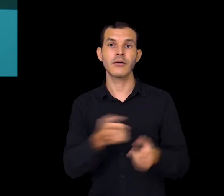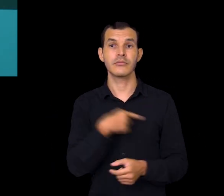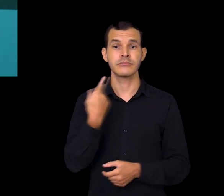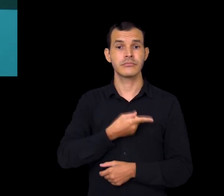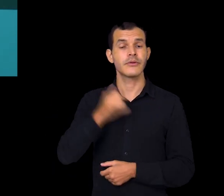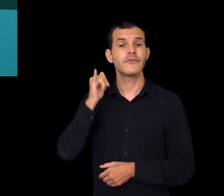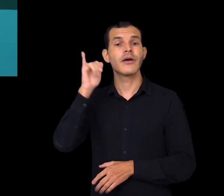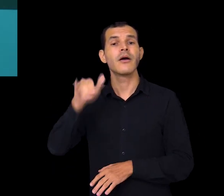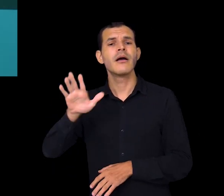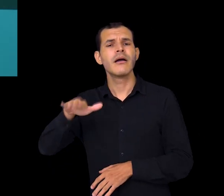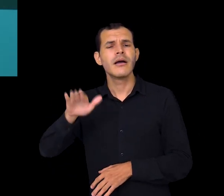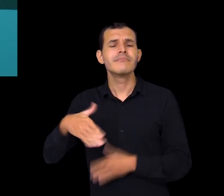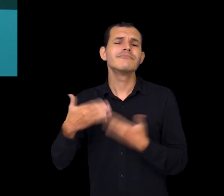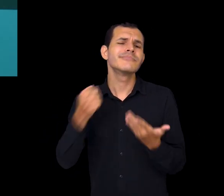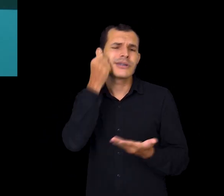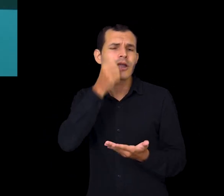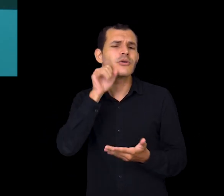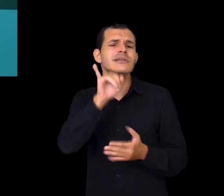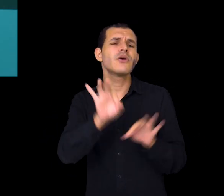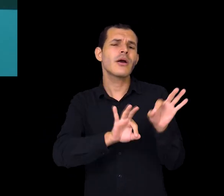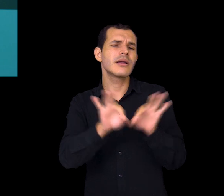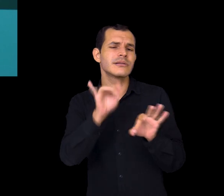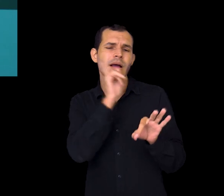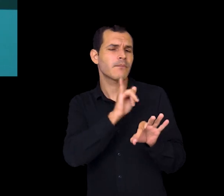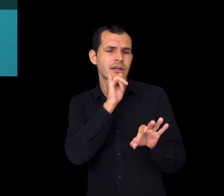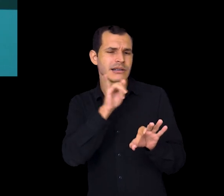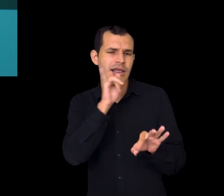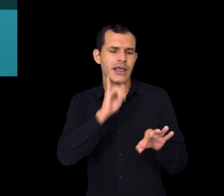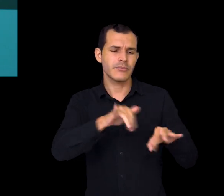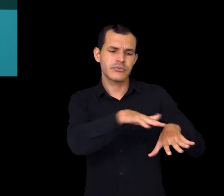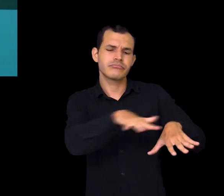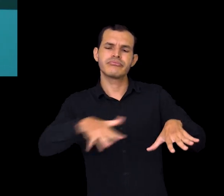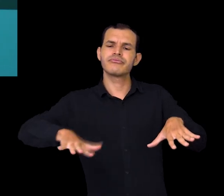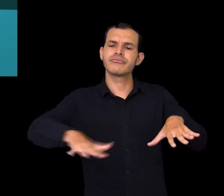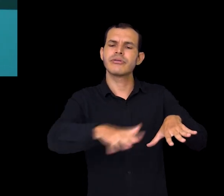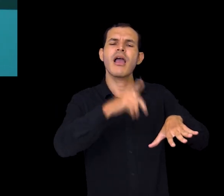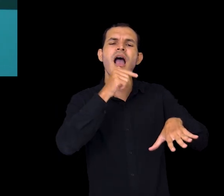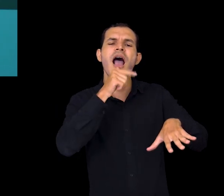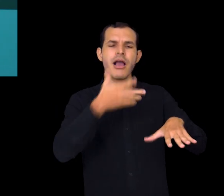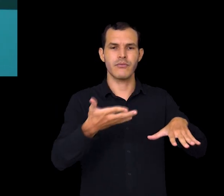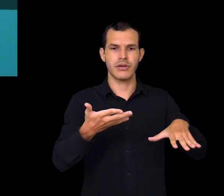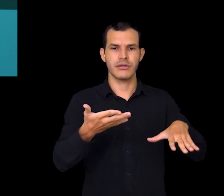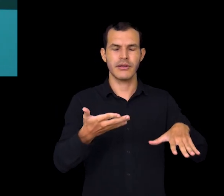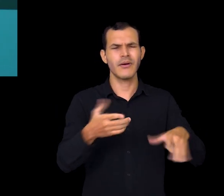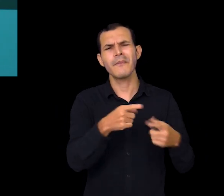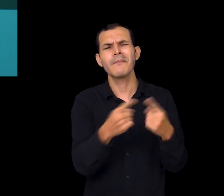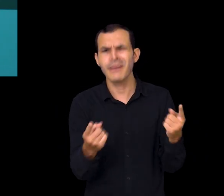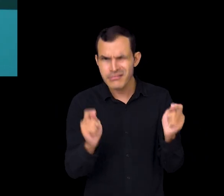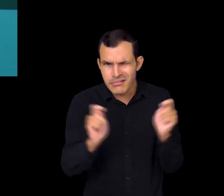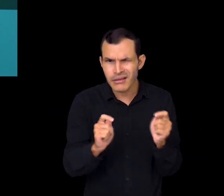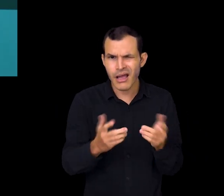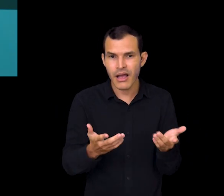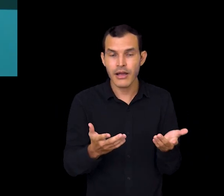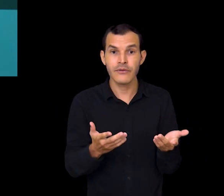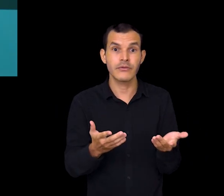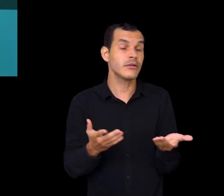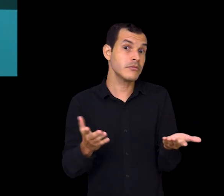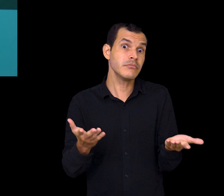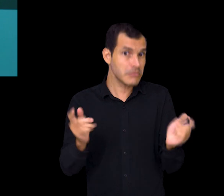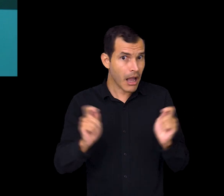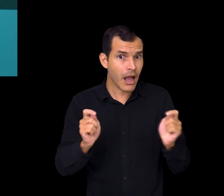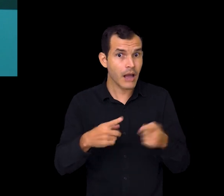um laguinho ali para... Mas isso não vai segurar. Não, mas segura lá no Palácio da Alvorada. Ninguém atravessa aquele laguinho, não tem